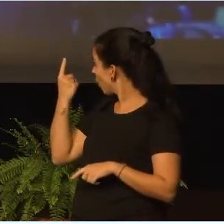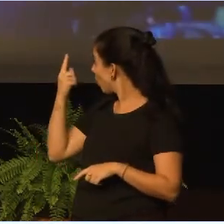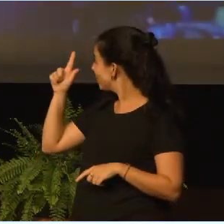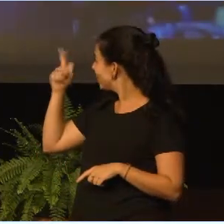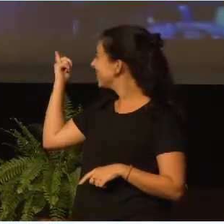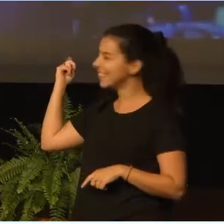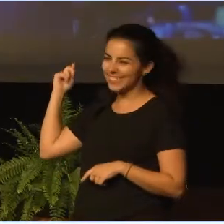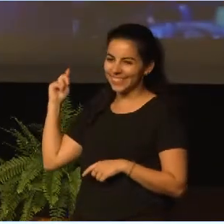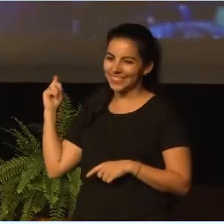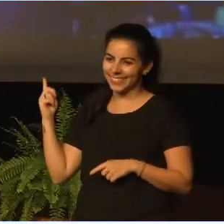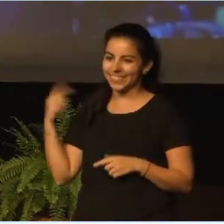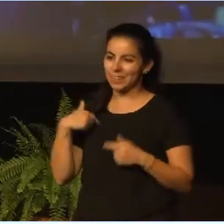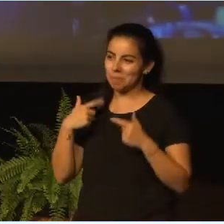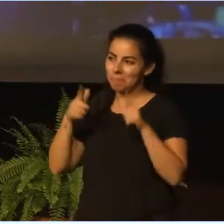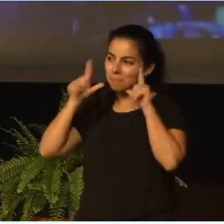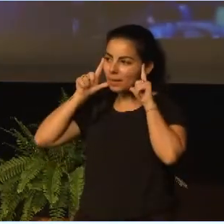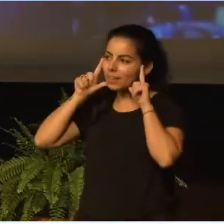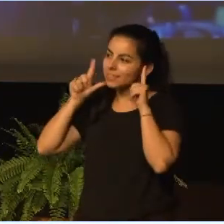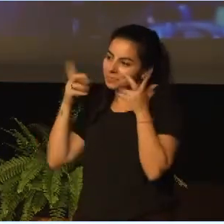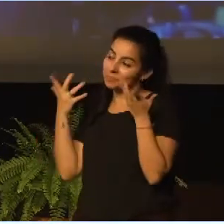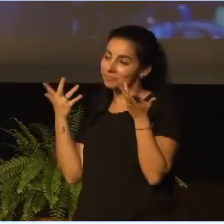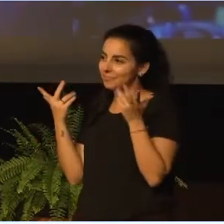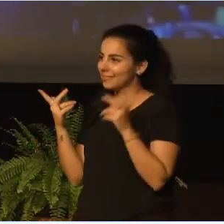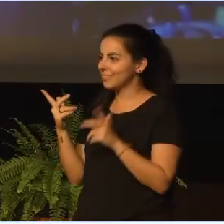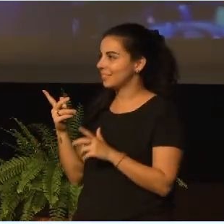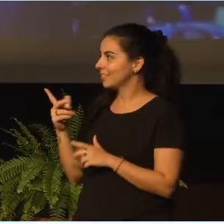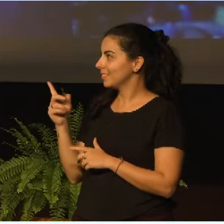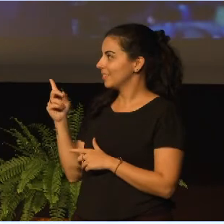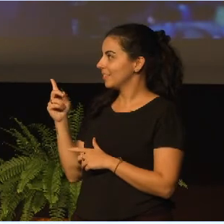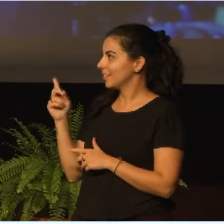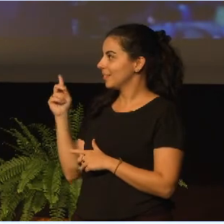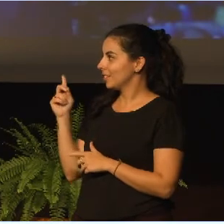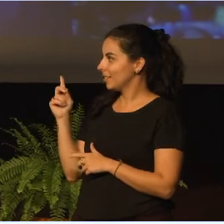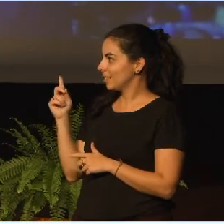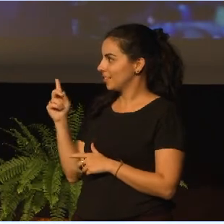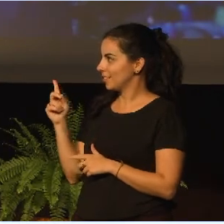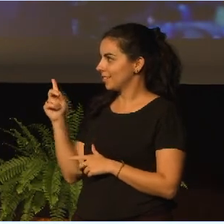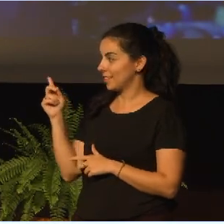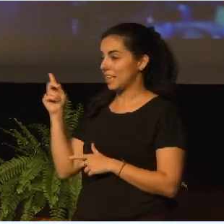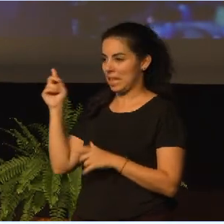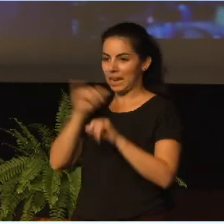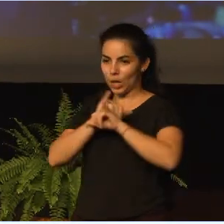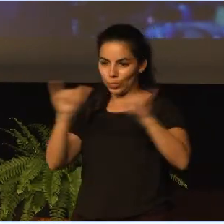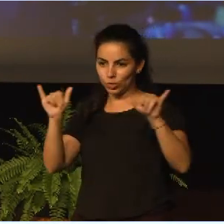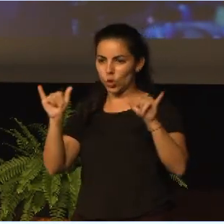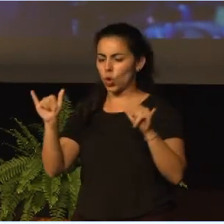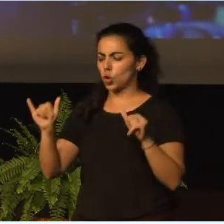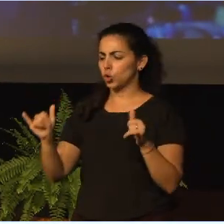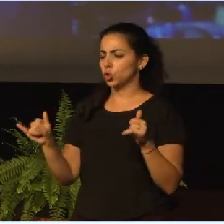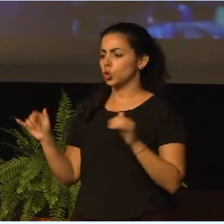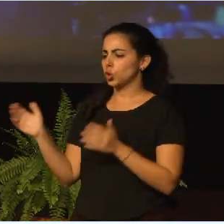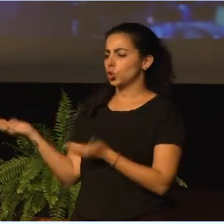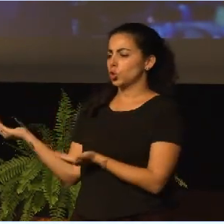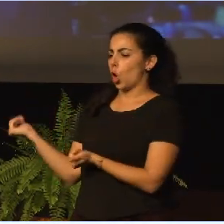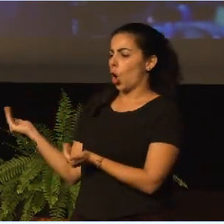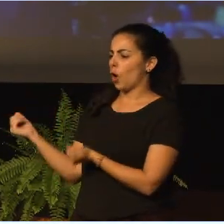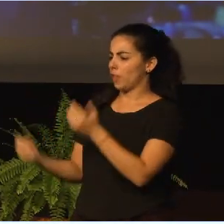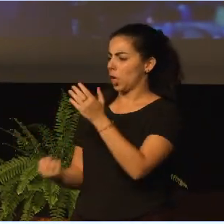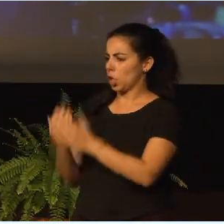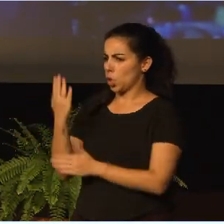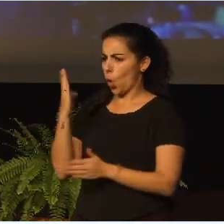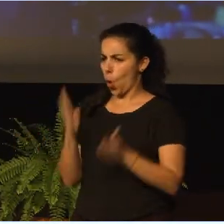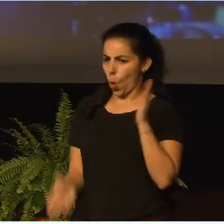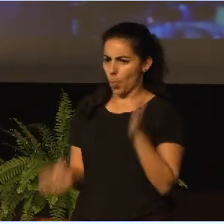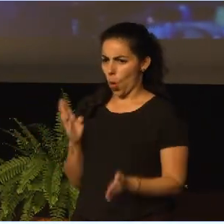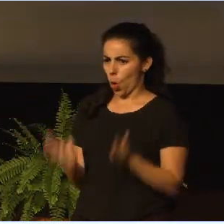no Jornal Nacional. O William Bonner anunciou, jovens criaram robô. Ele estava falando dos meus sócios, porque eu já sou mais velho, então ele